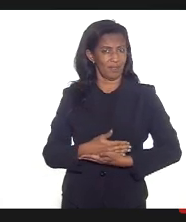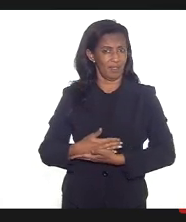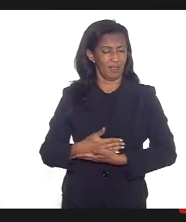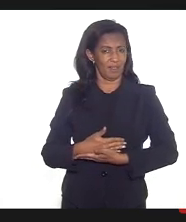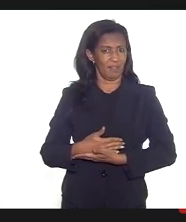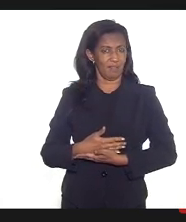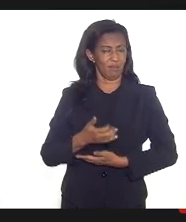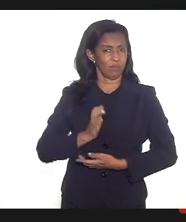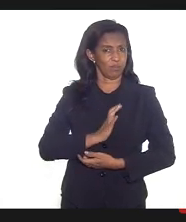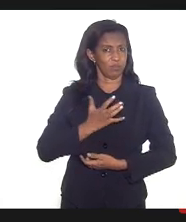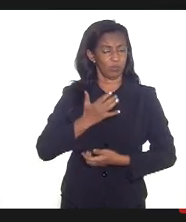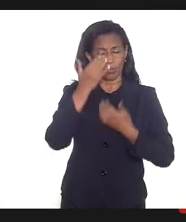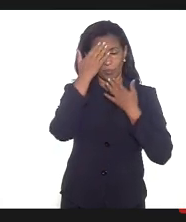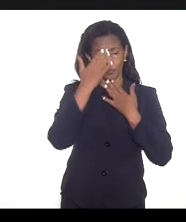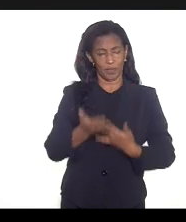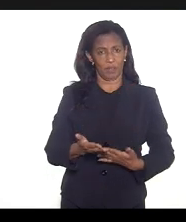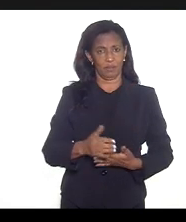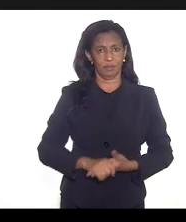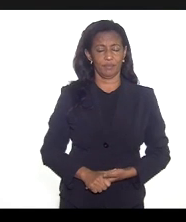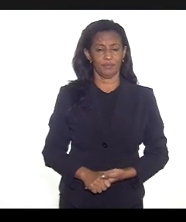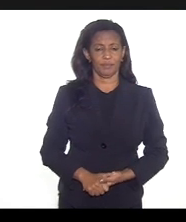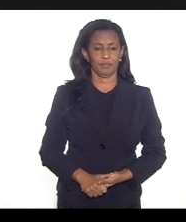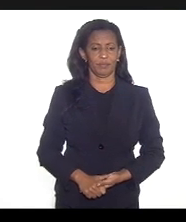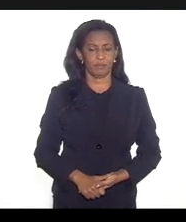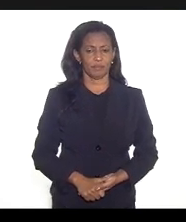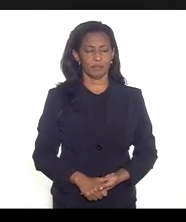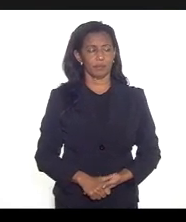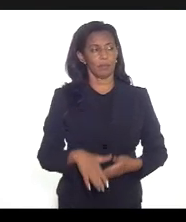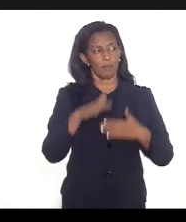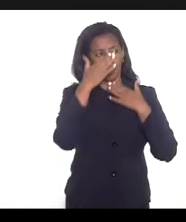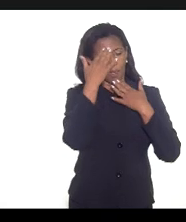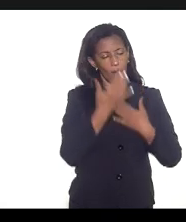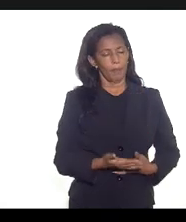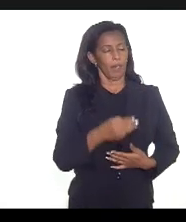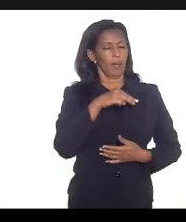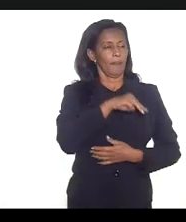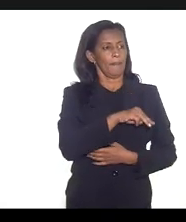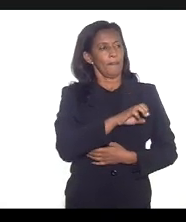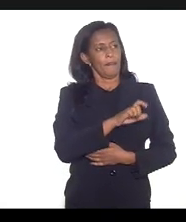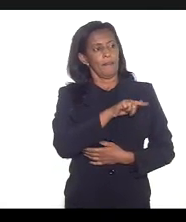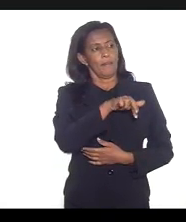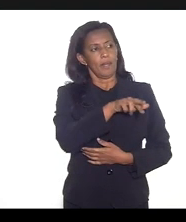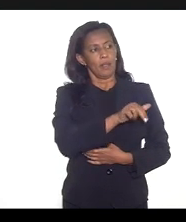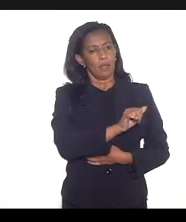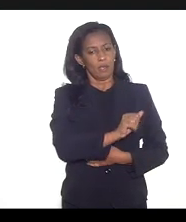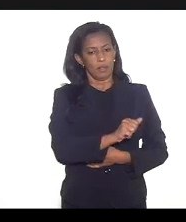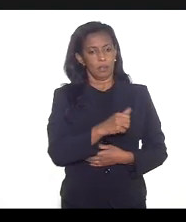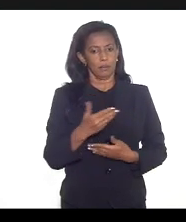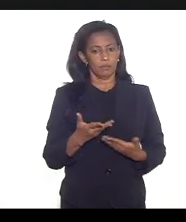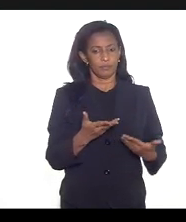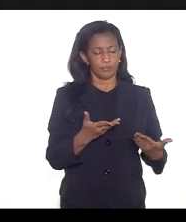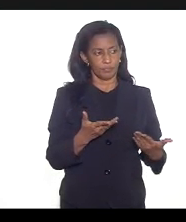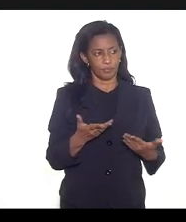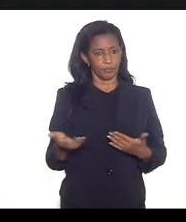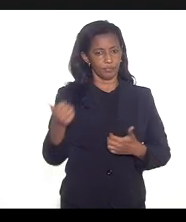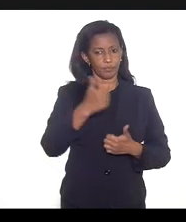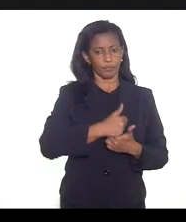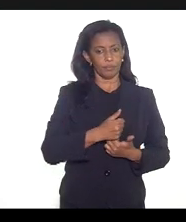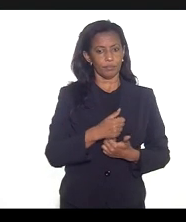traseiro evitável Muito obrigado é obrigado a Dra Melânia eu vou passar a imediatamente para